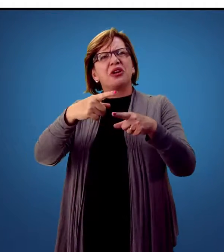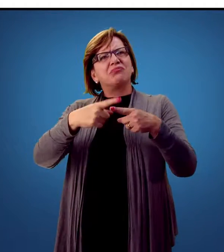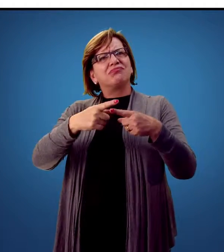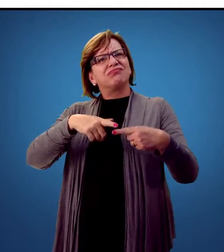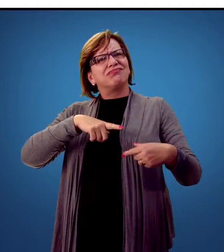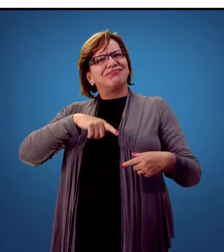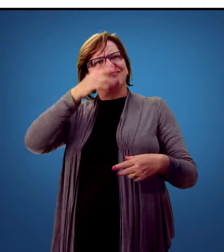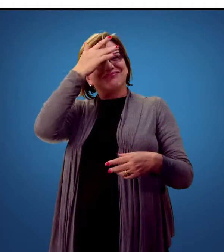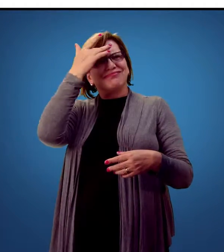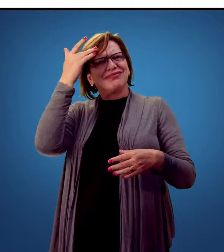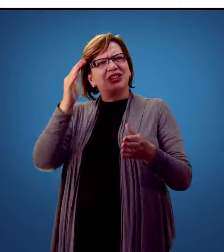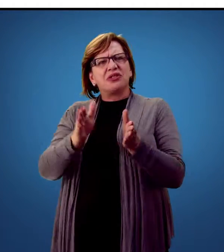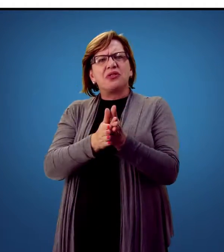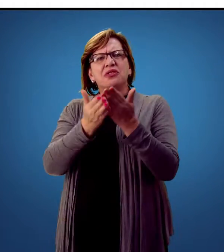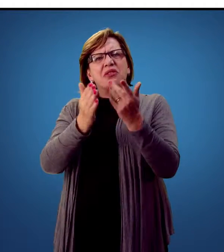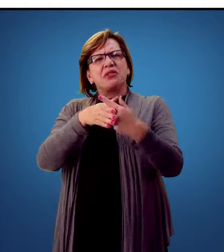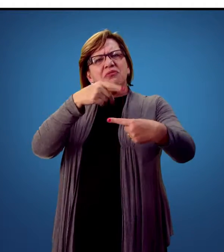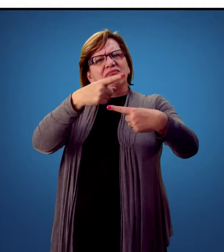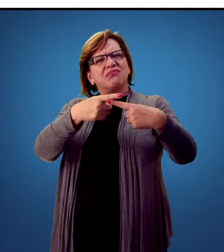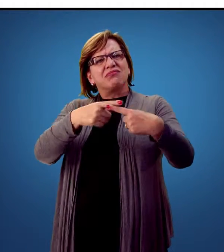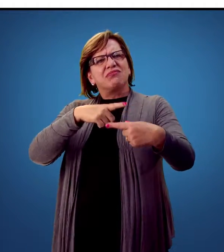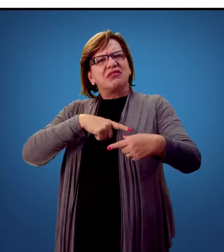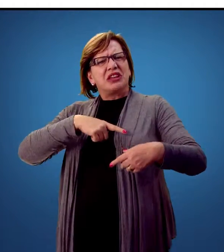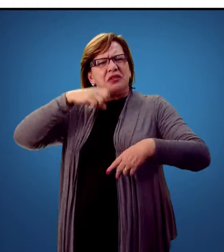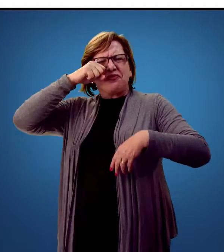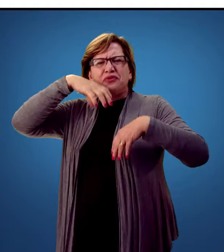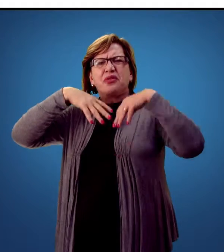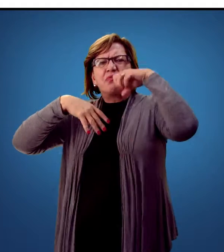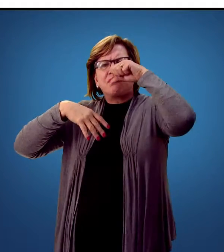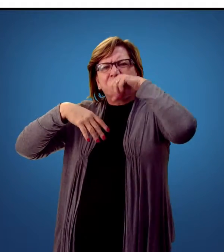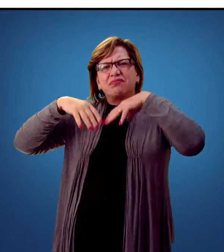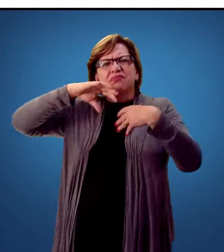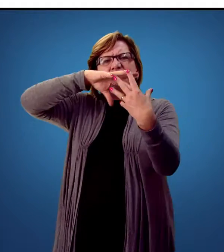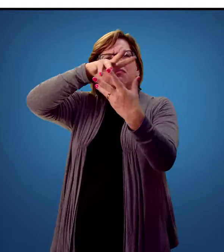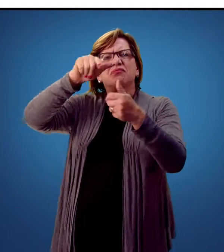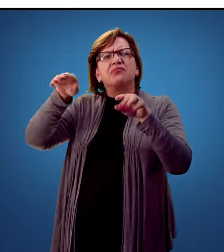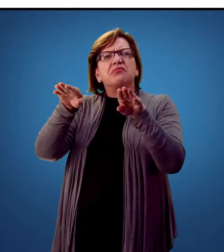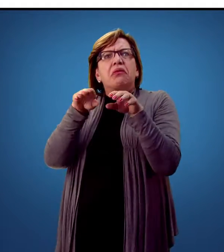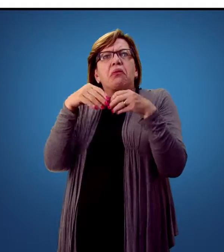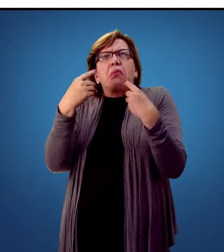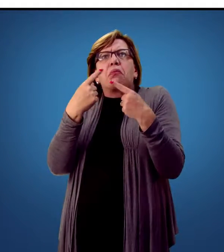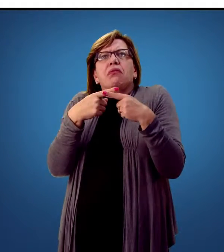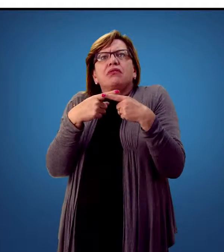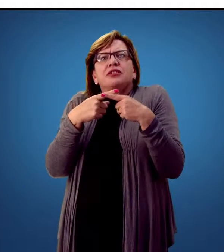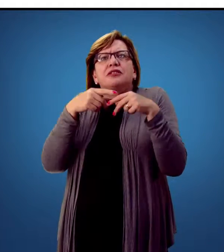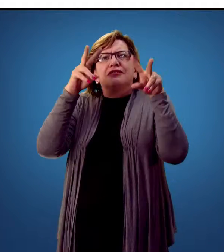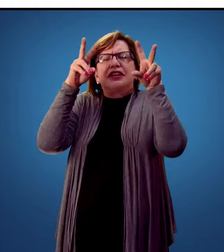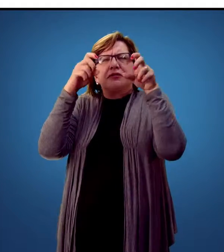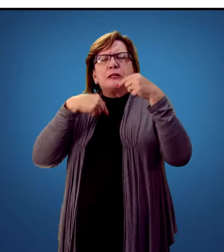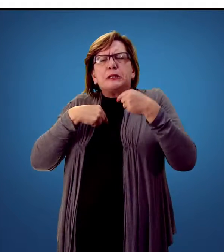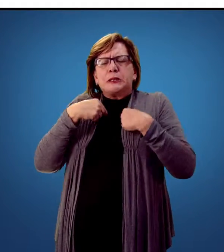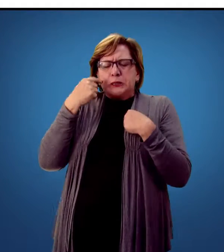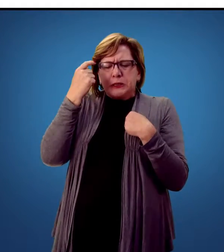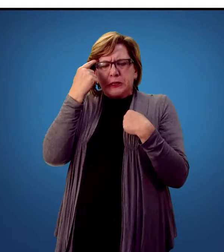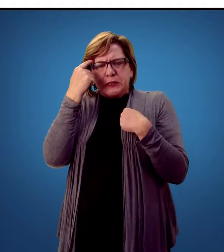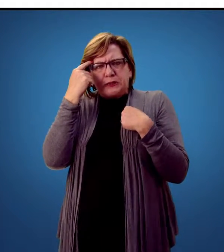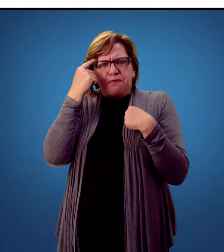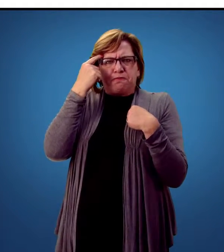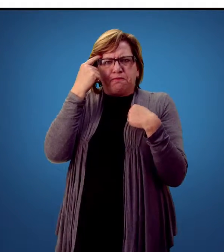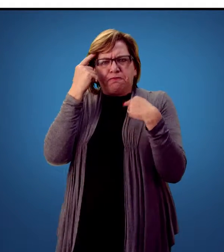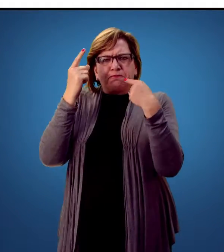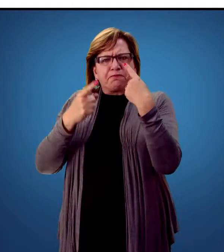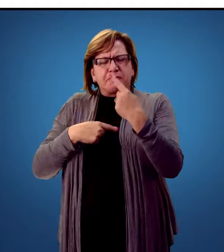né porque será que existe tanta violência então são tantos temas e sistemas eles me deixaram me deixavam de alguma